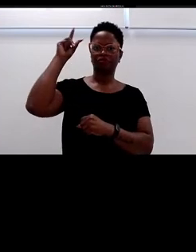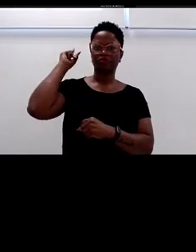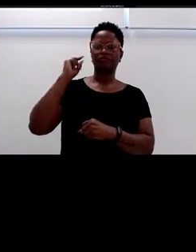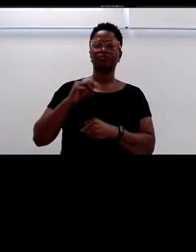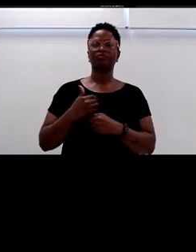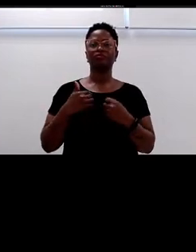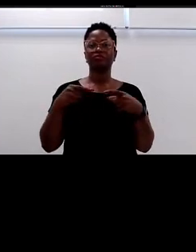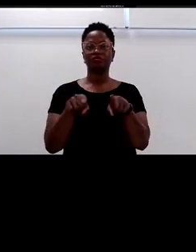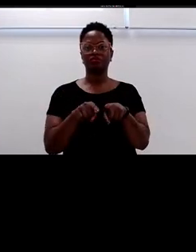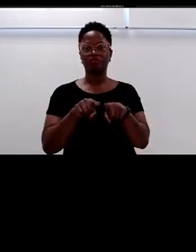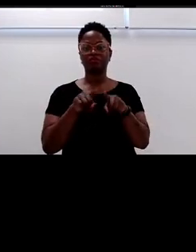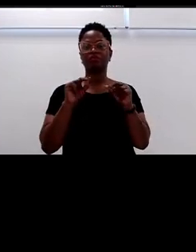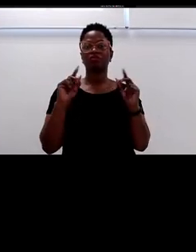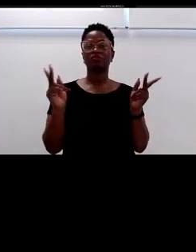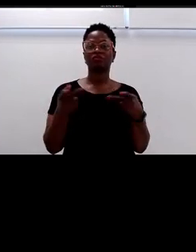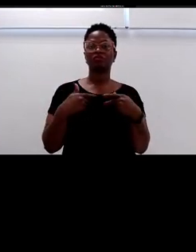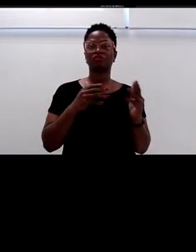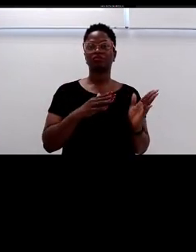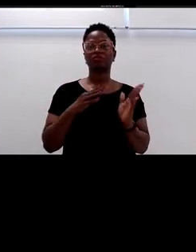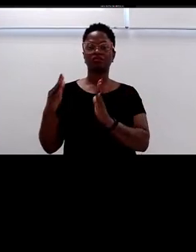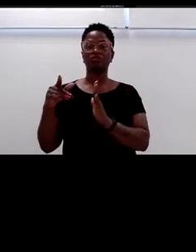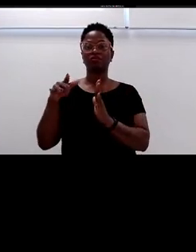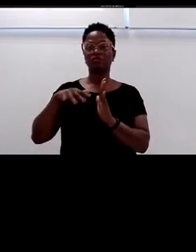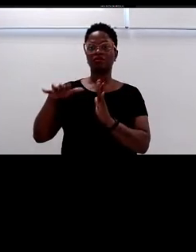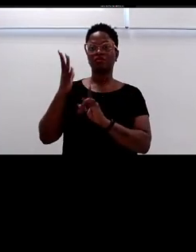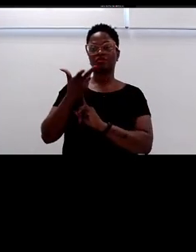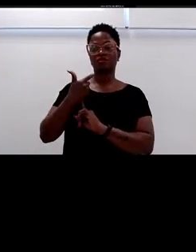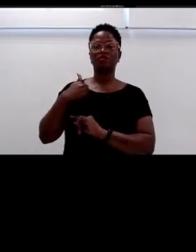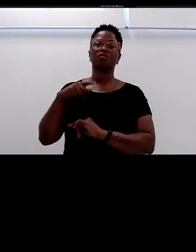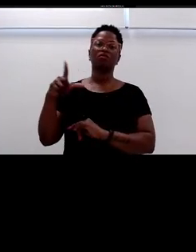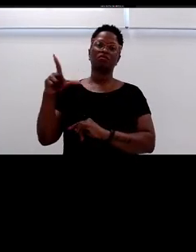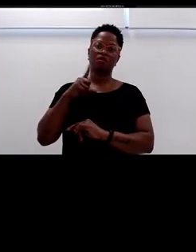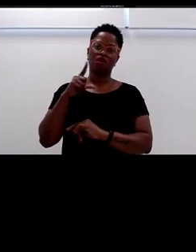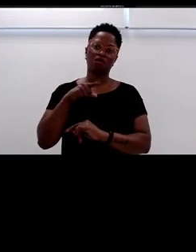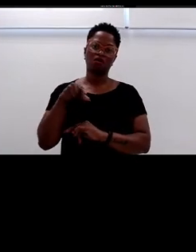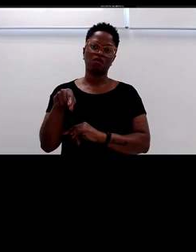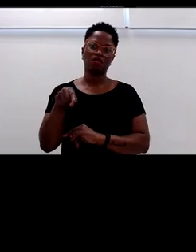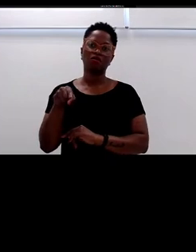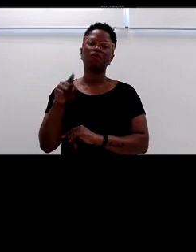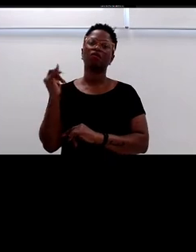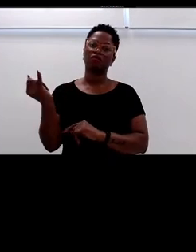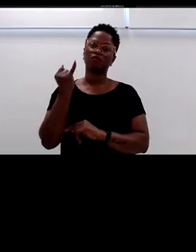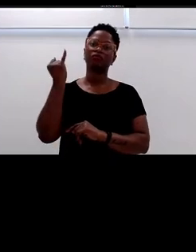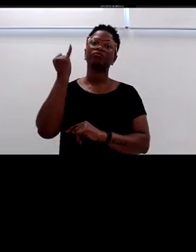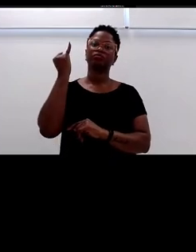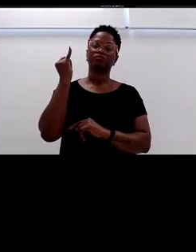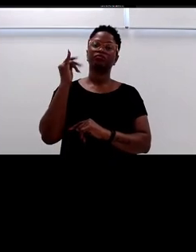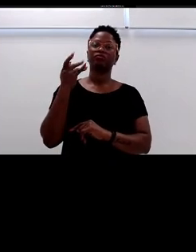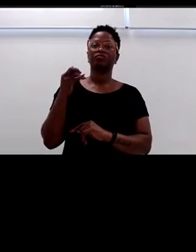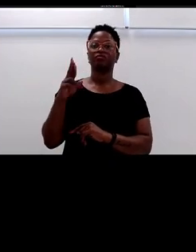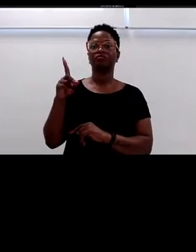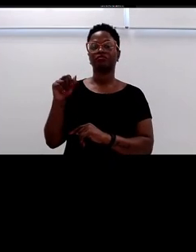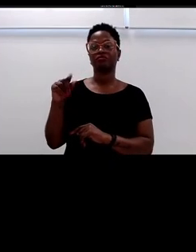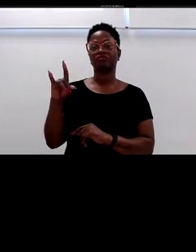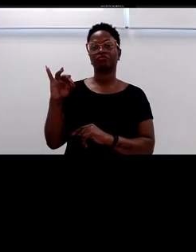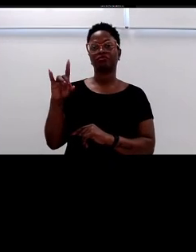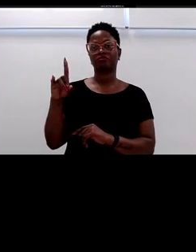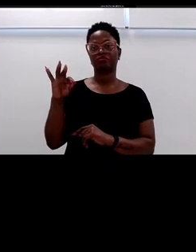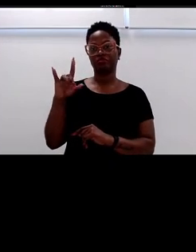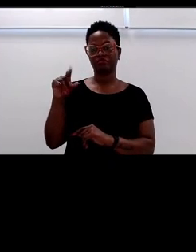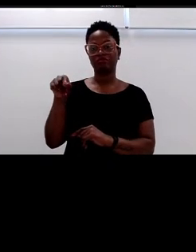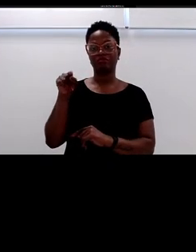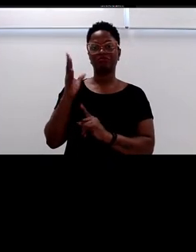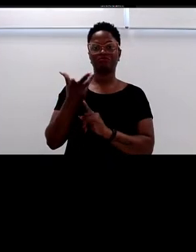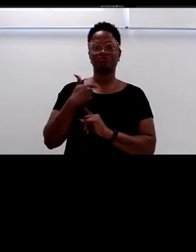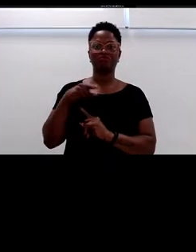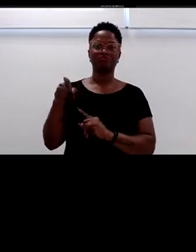disso, ao lado artístico, né, que aí entrou a importância do Bandeira de Melo, o artista plástico, que ensinou para a